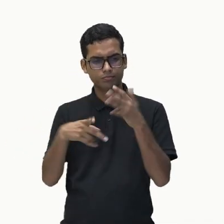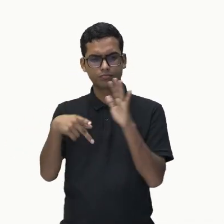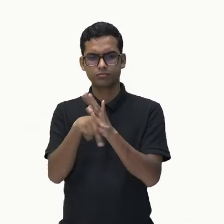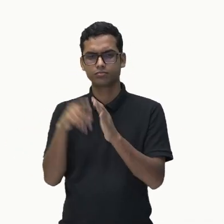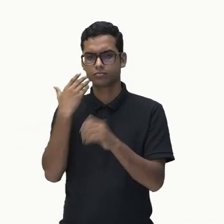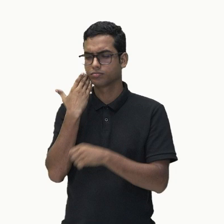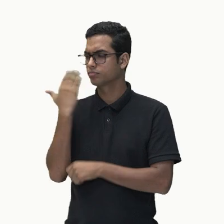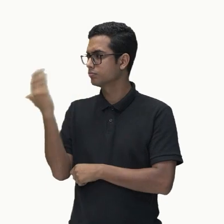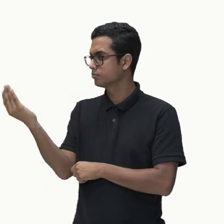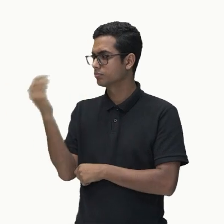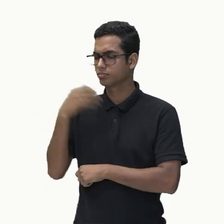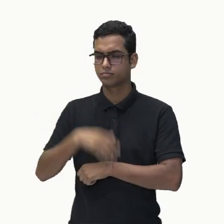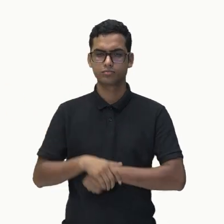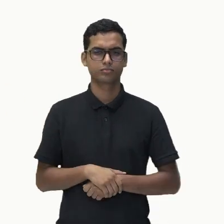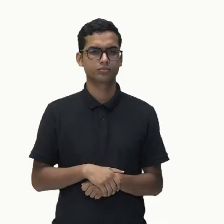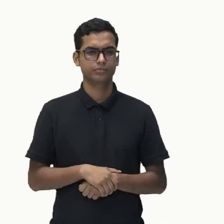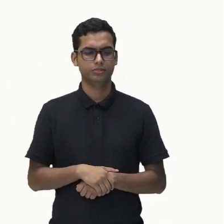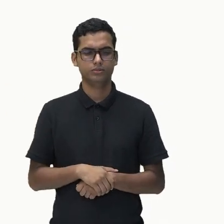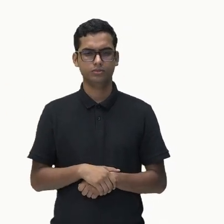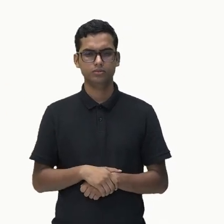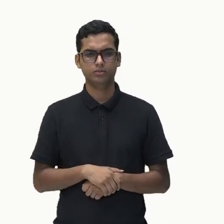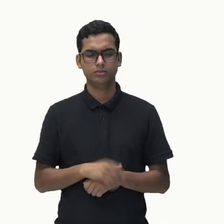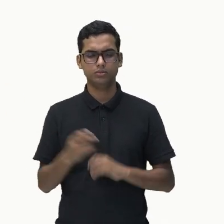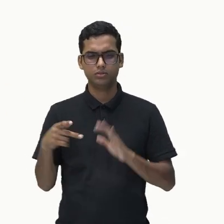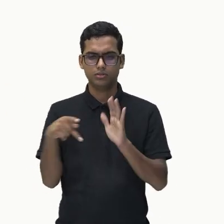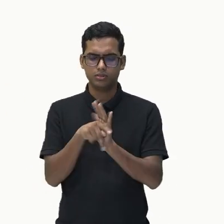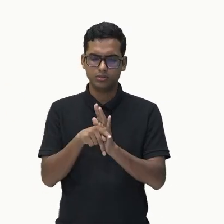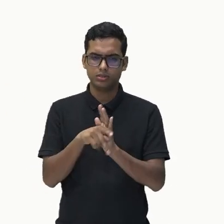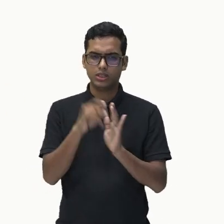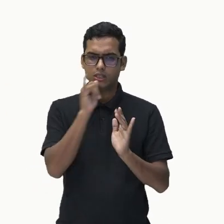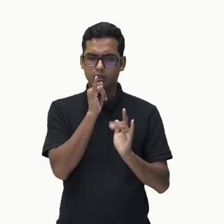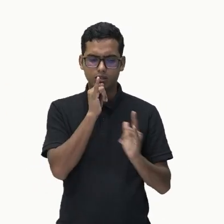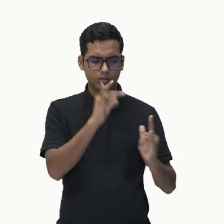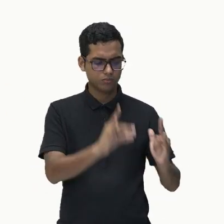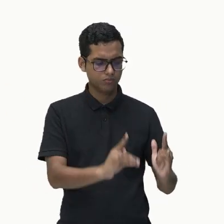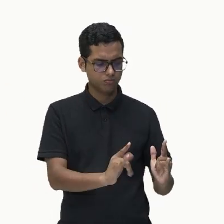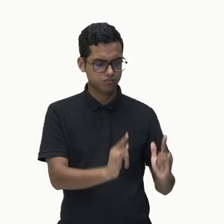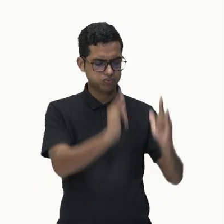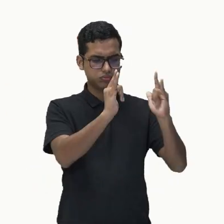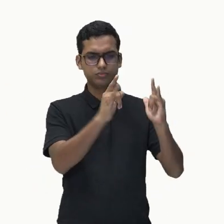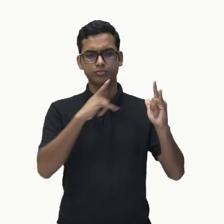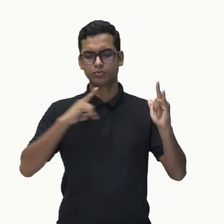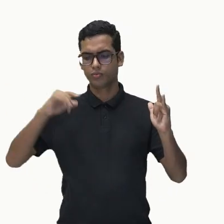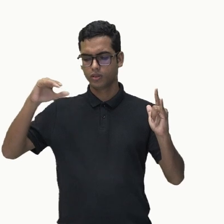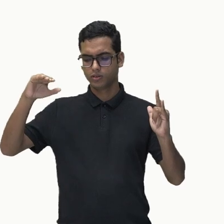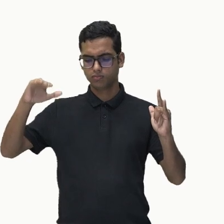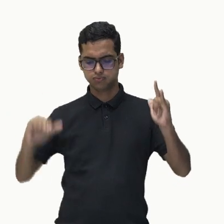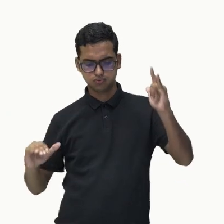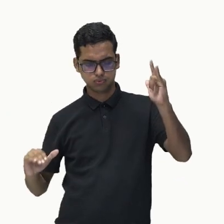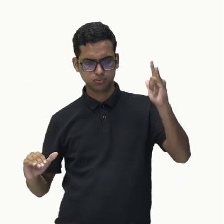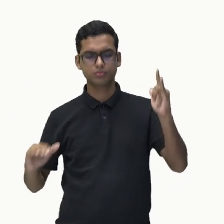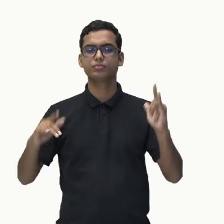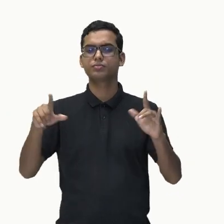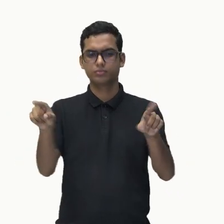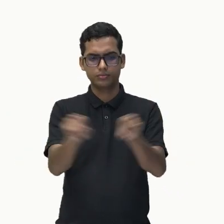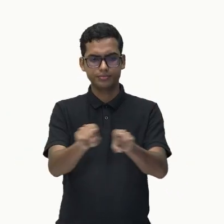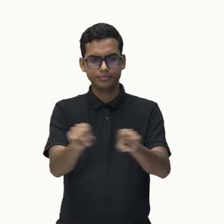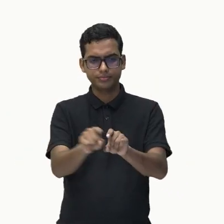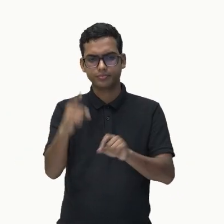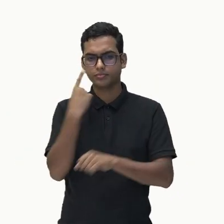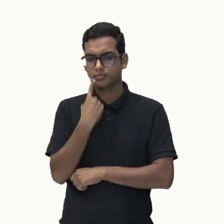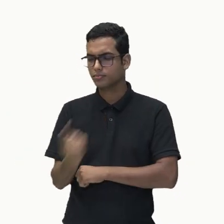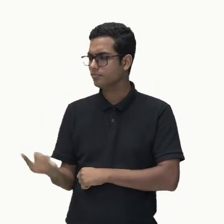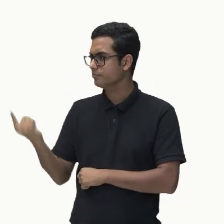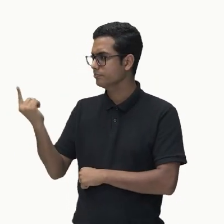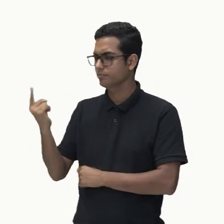prensa ou do elevador hidráulico, o volume de líquido V deslocado no recipiente menor passa